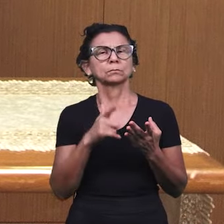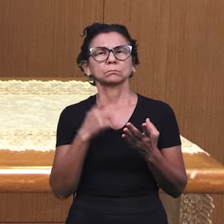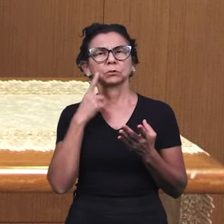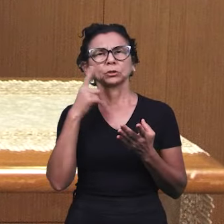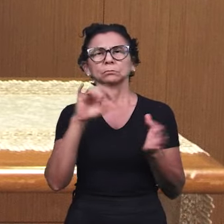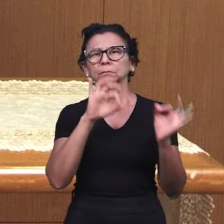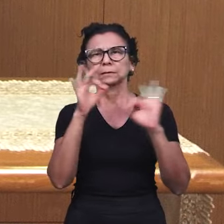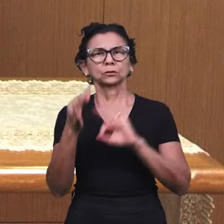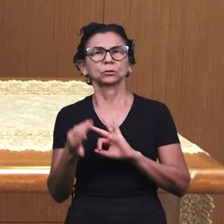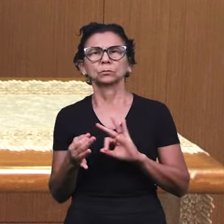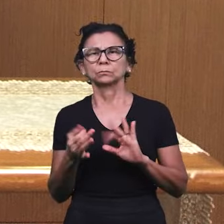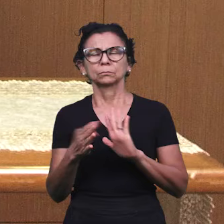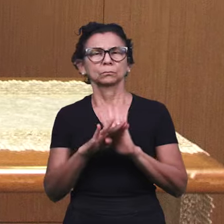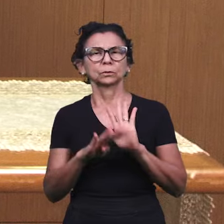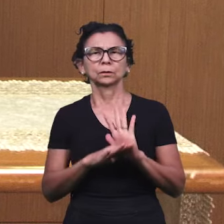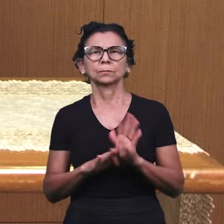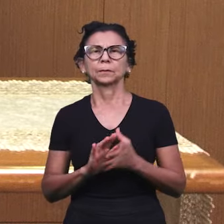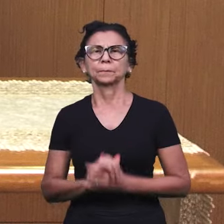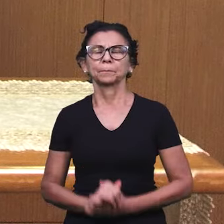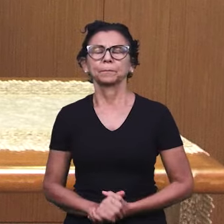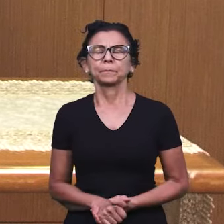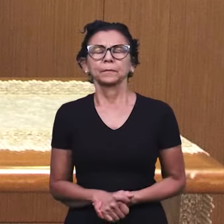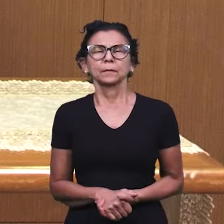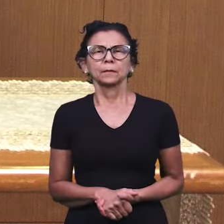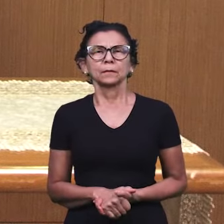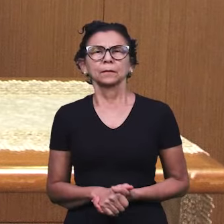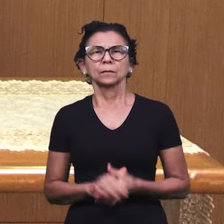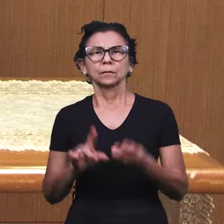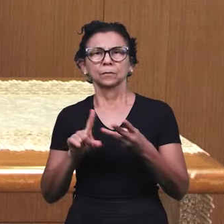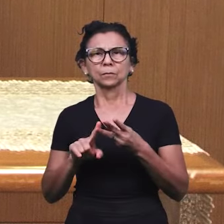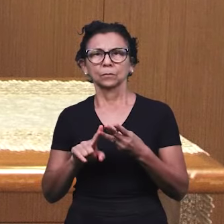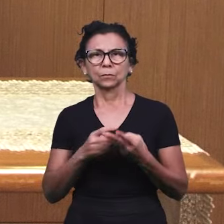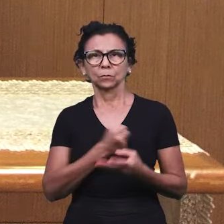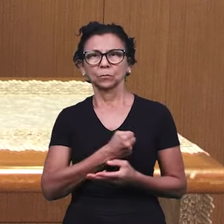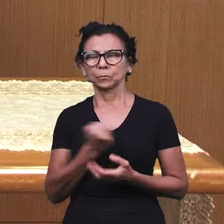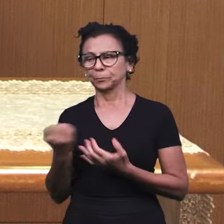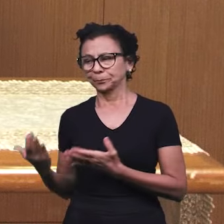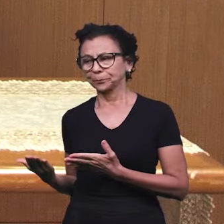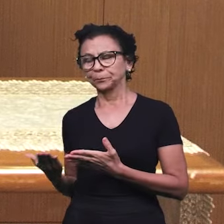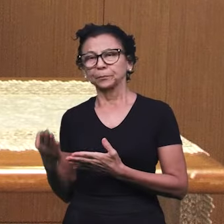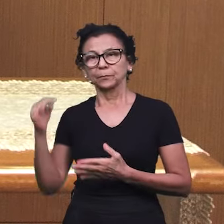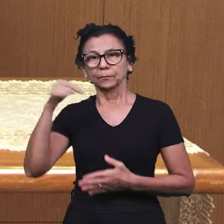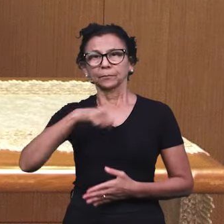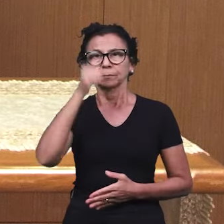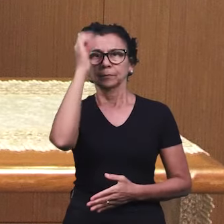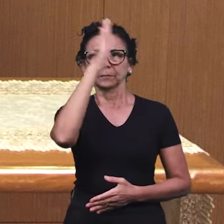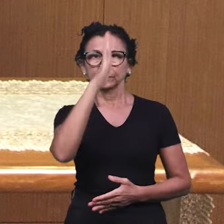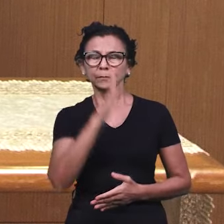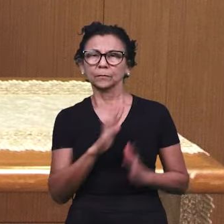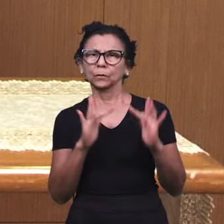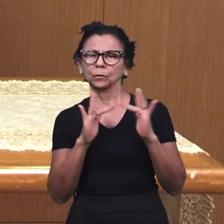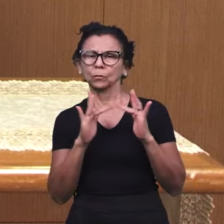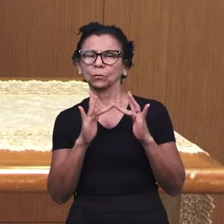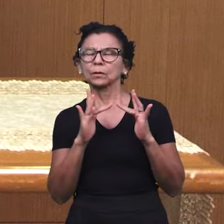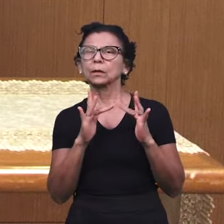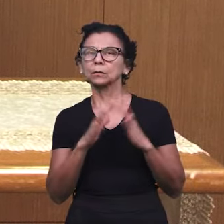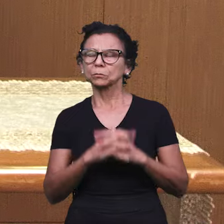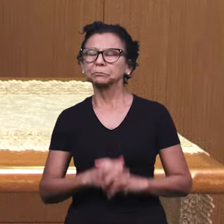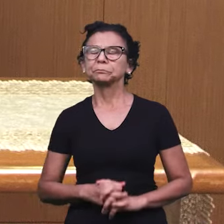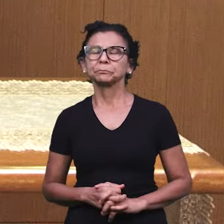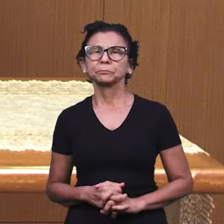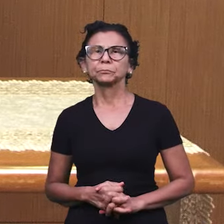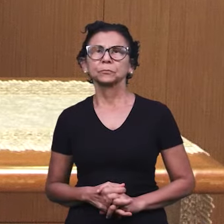experiência através desse QR Code. E por último, aí o número 0800, para você que está aqui no Brasil, fazer contato